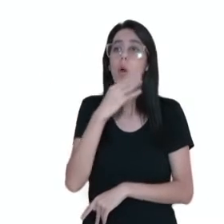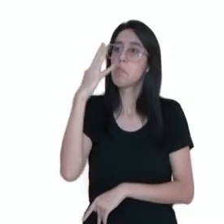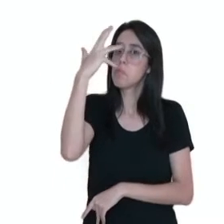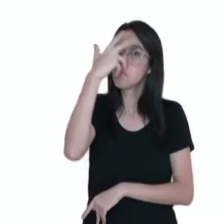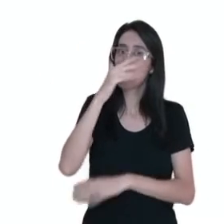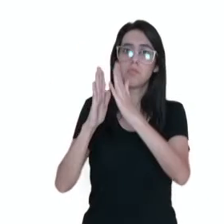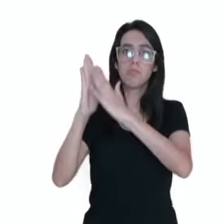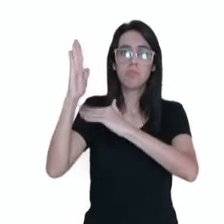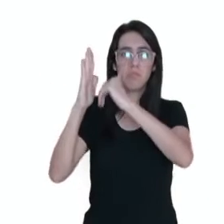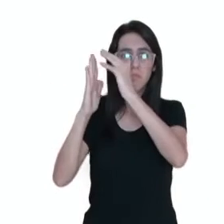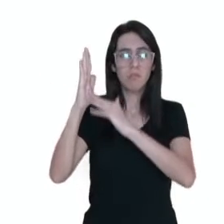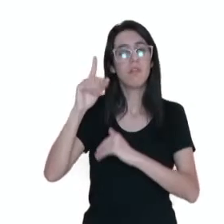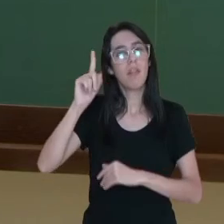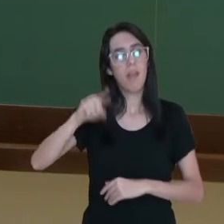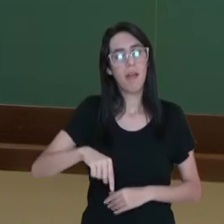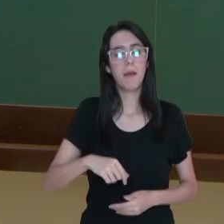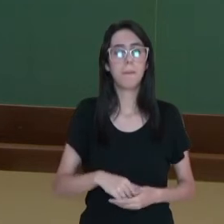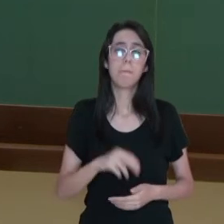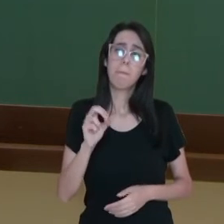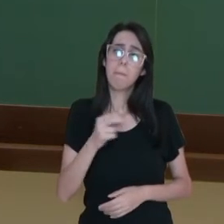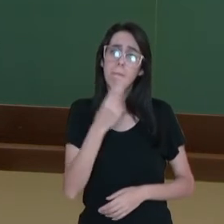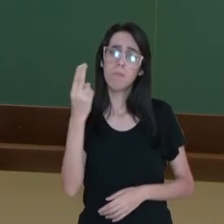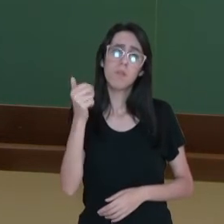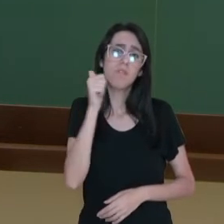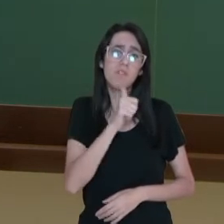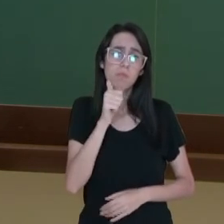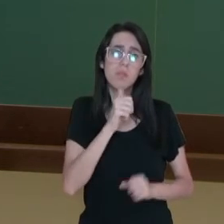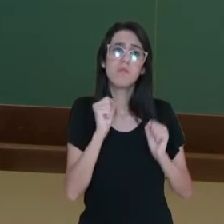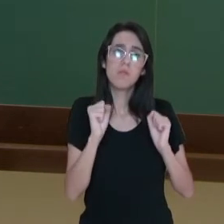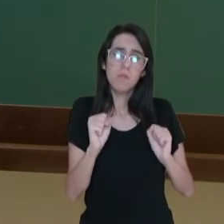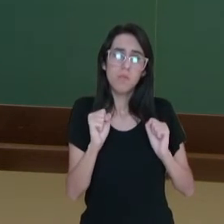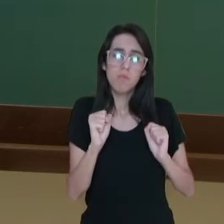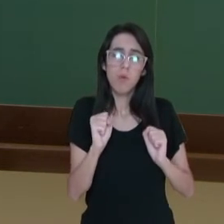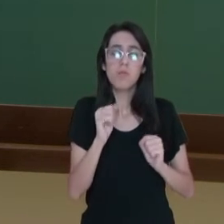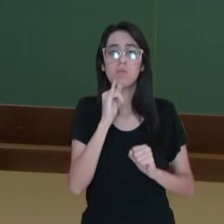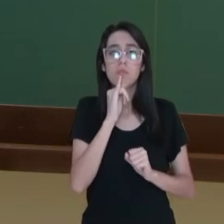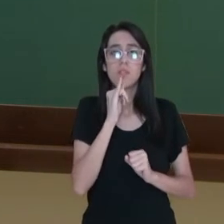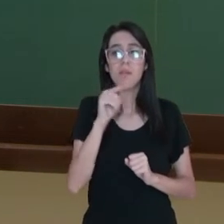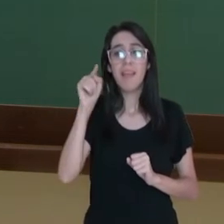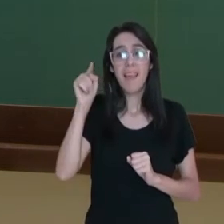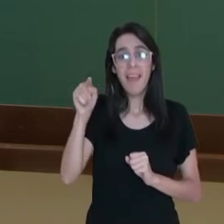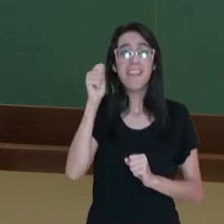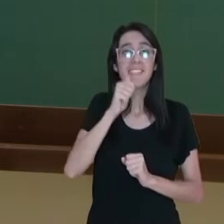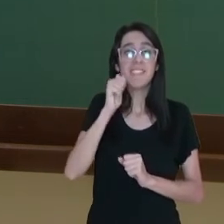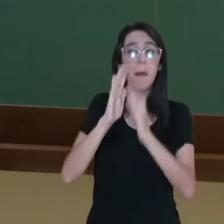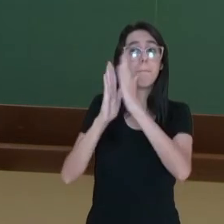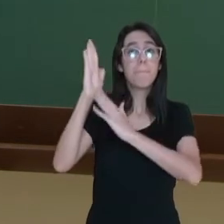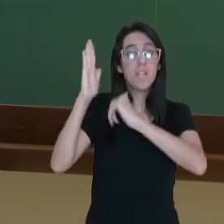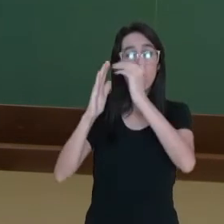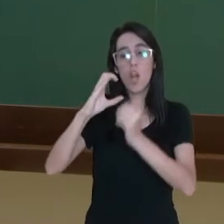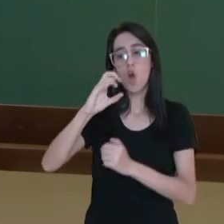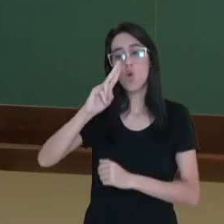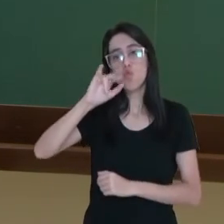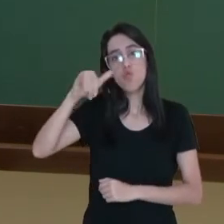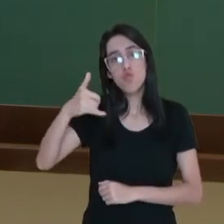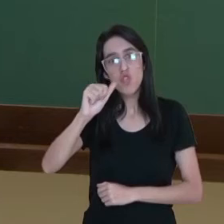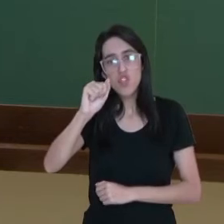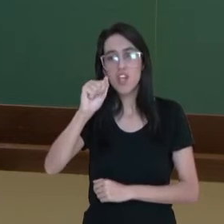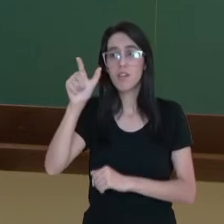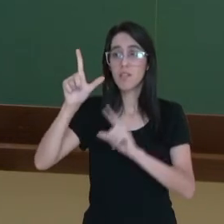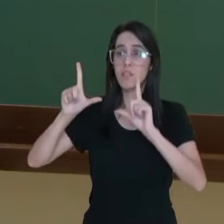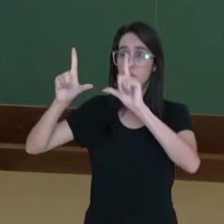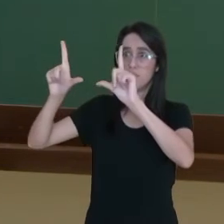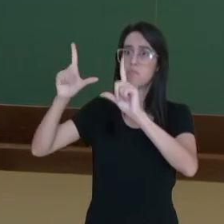de posse. Eu também posso usar no feminino esse pronome. Olha o exemplo. Essa é a pintora cuja obra é